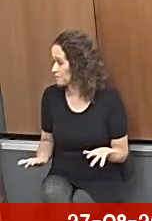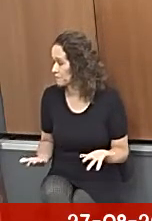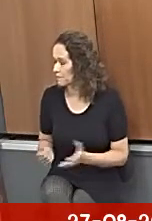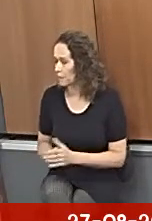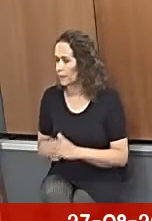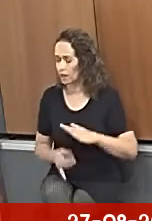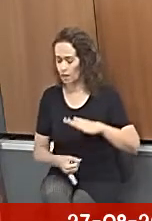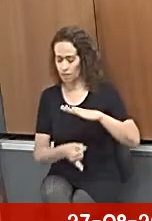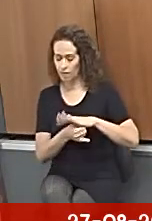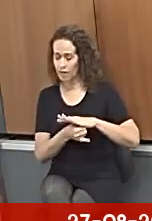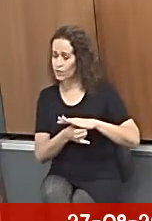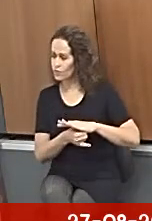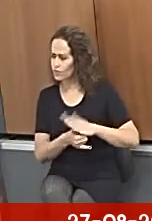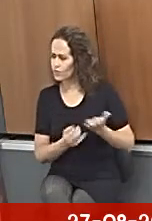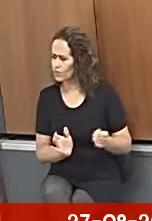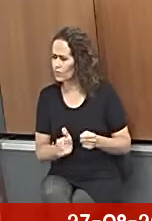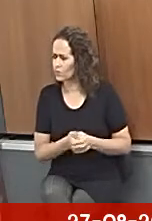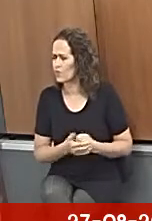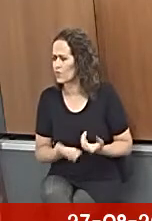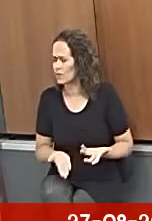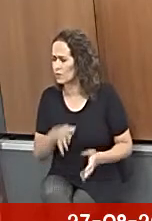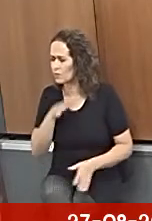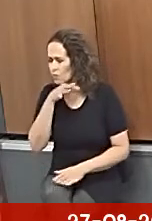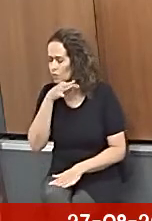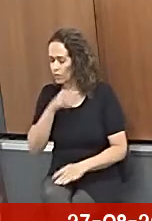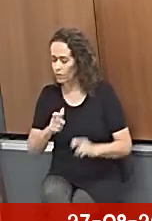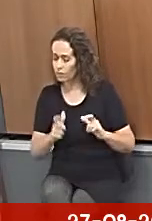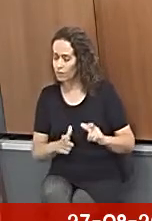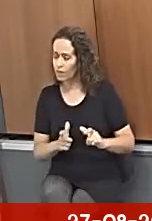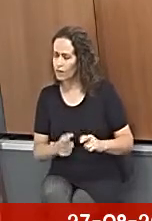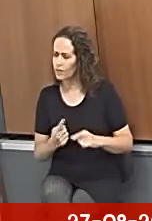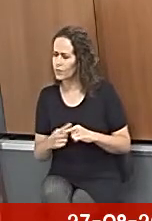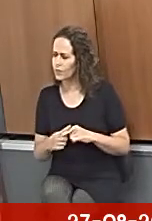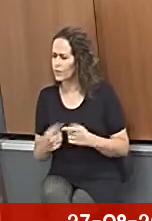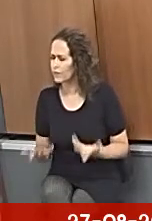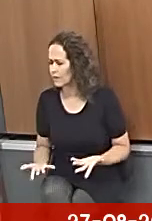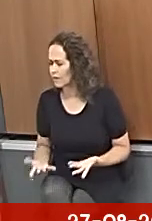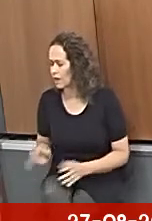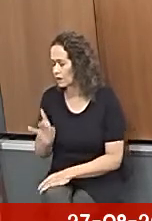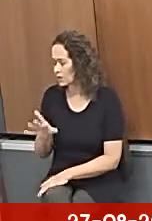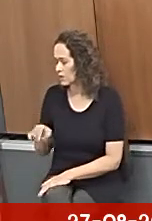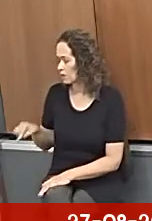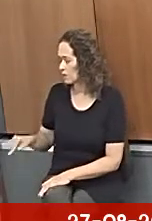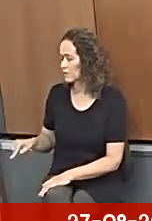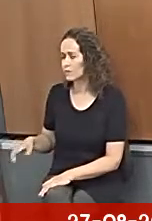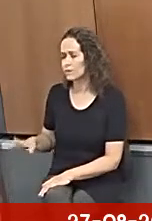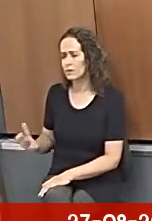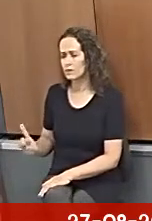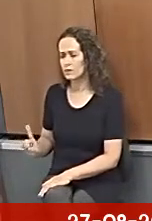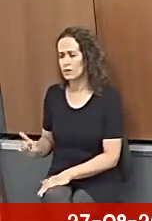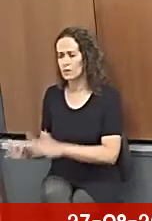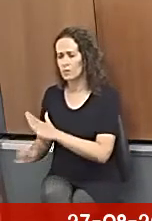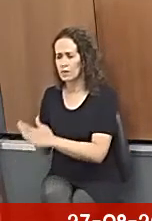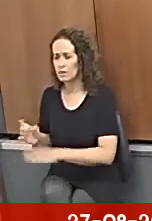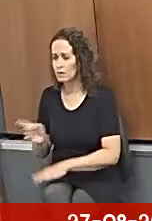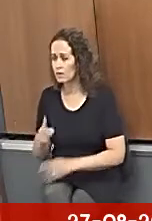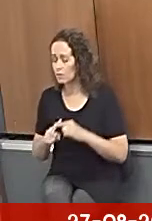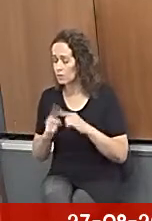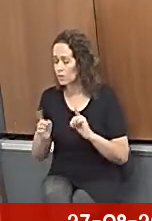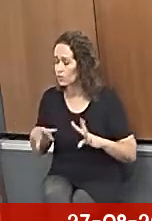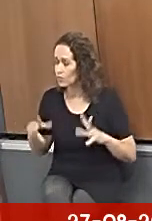colocar lá em baixo tá errado também eu acho que tem que mudar a postura não é só da minas arena não é só do mineirão é de todo mundo